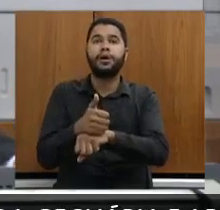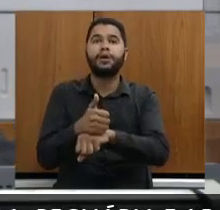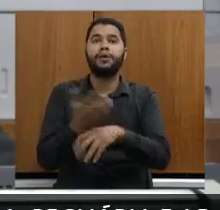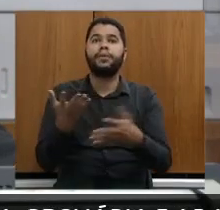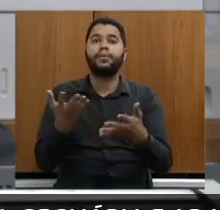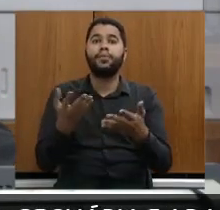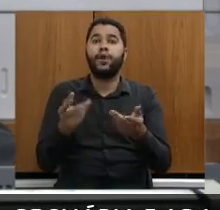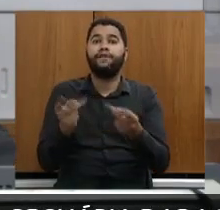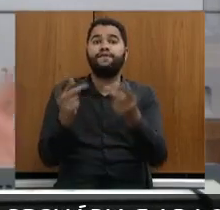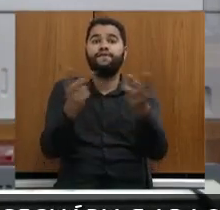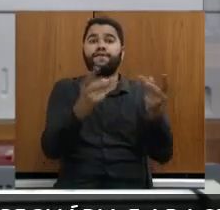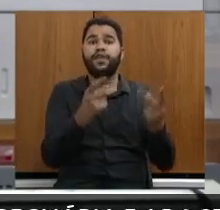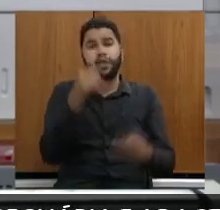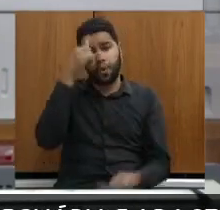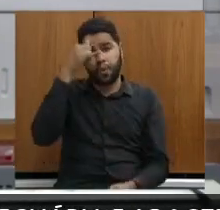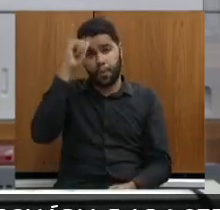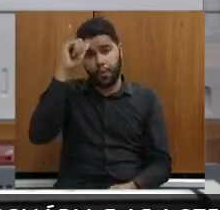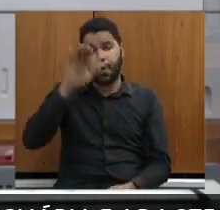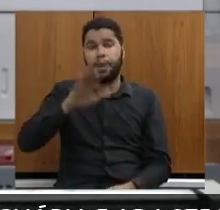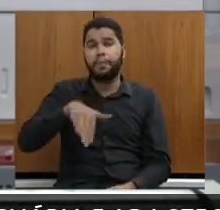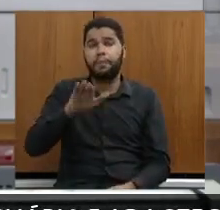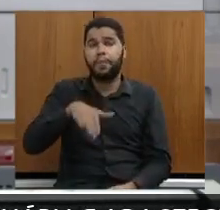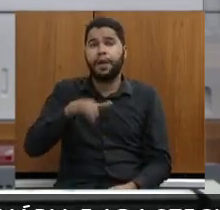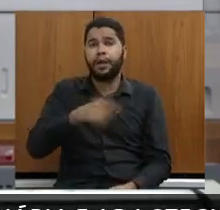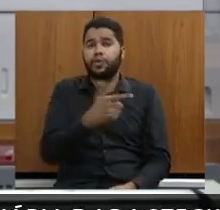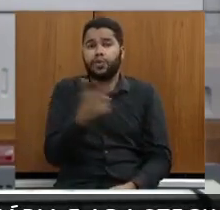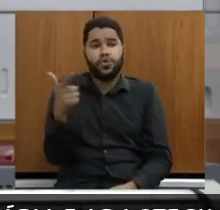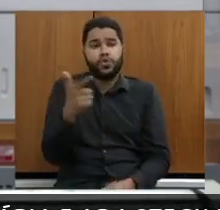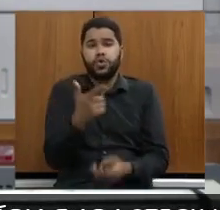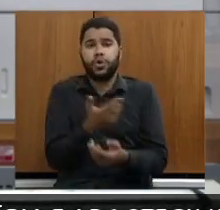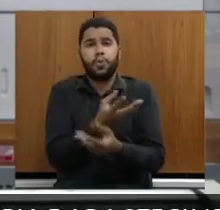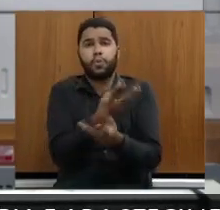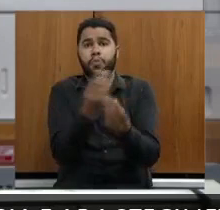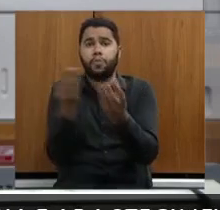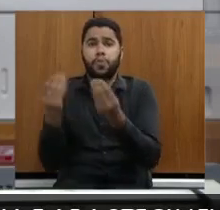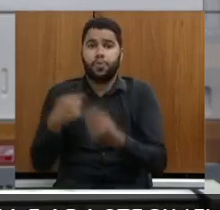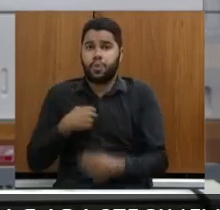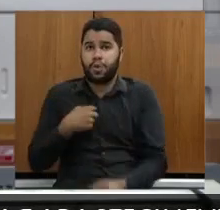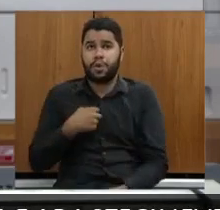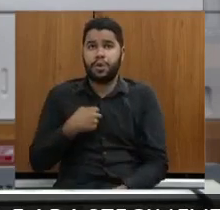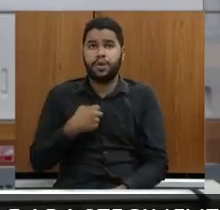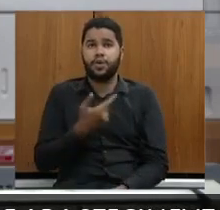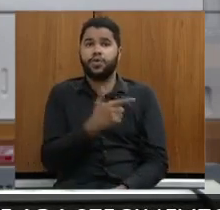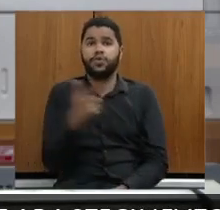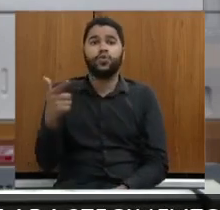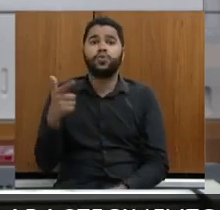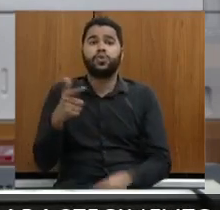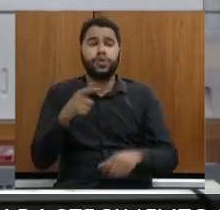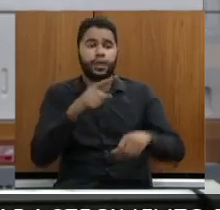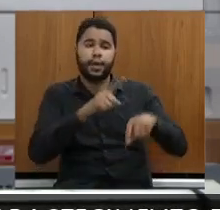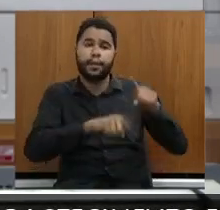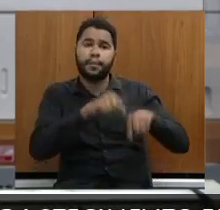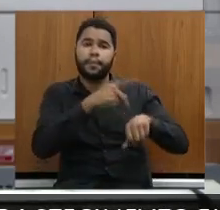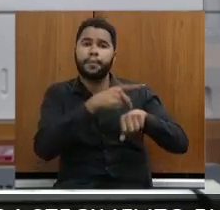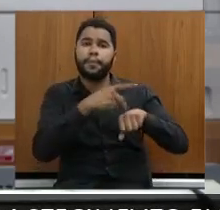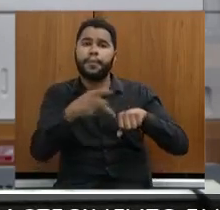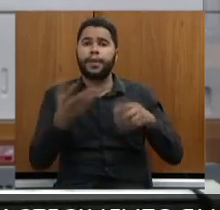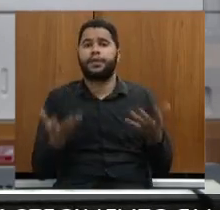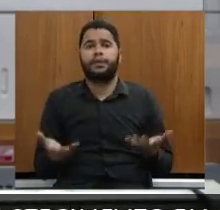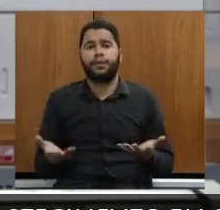vendeu o boi barato e ter que vender porque não tinha muito o meu caso para ele não não tinha insumo é